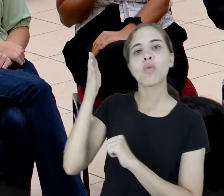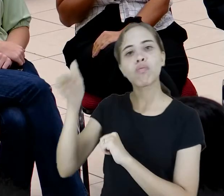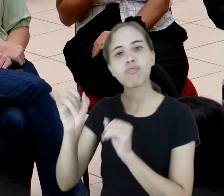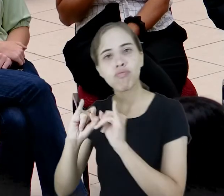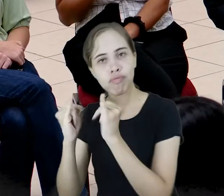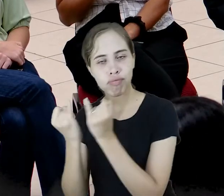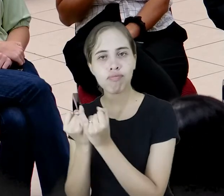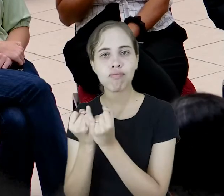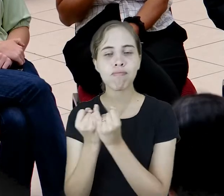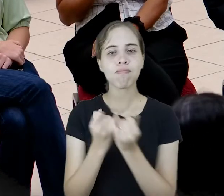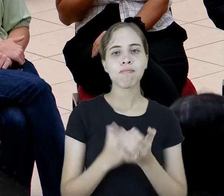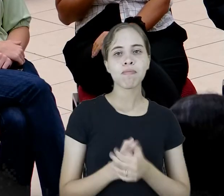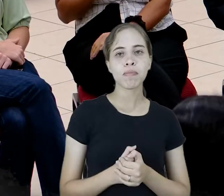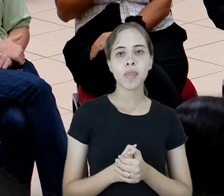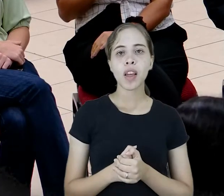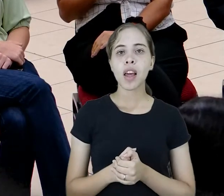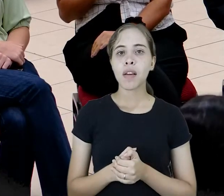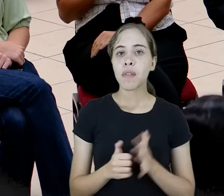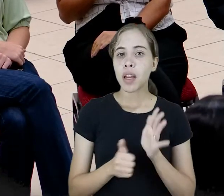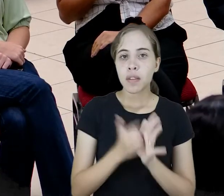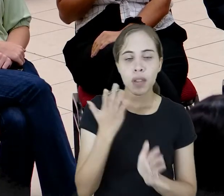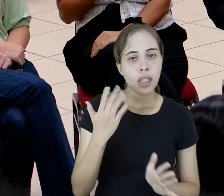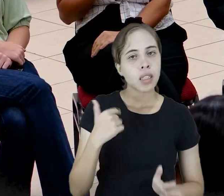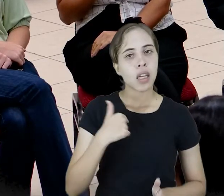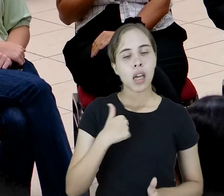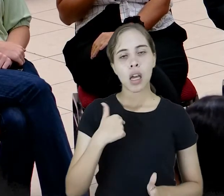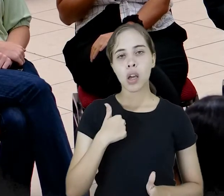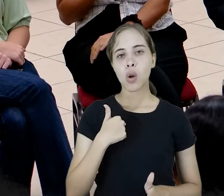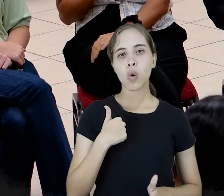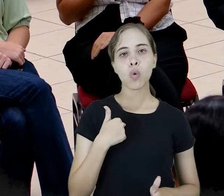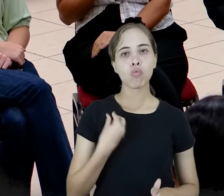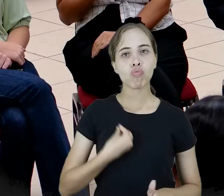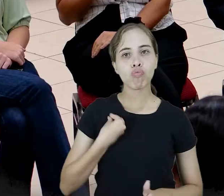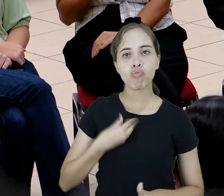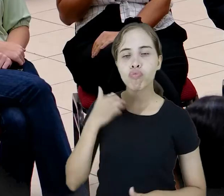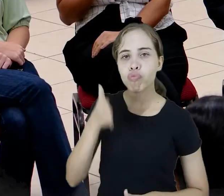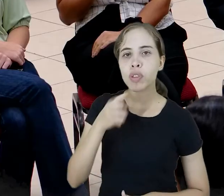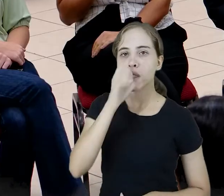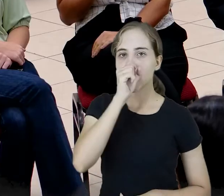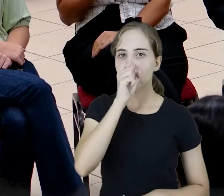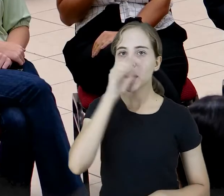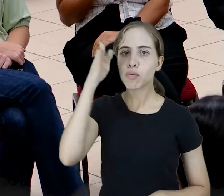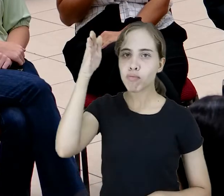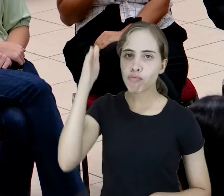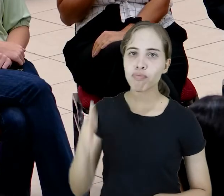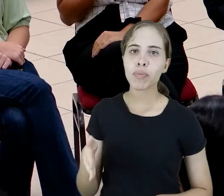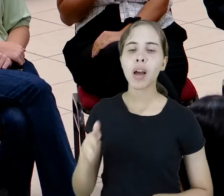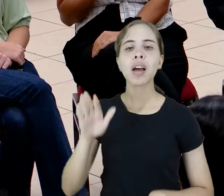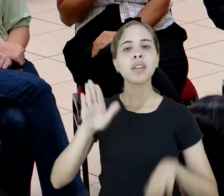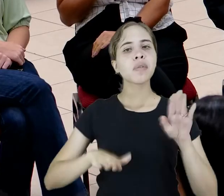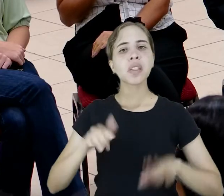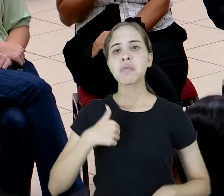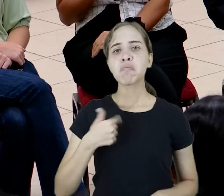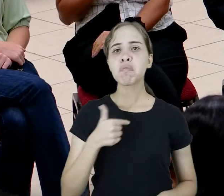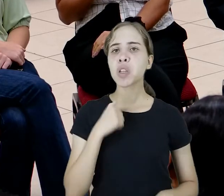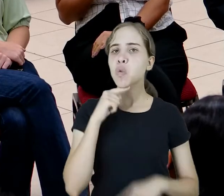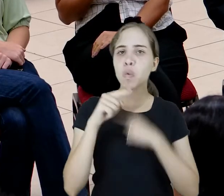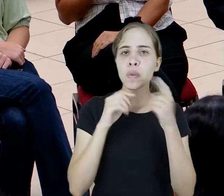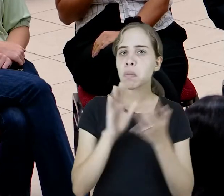Instituto. E muitas das vezes que eu estava lá todos os sábados nas aulas, às vezes eu nem tinha uma